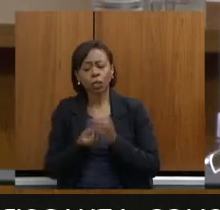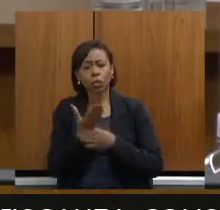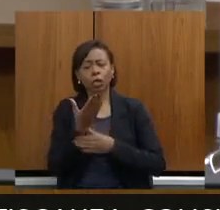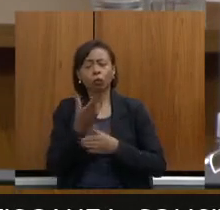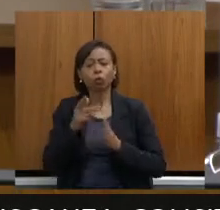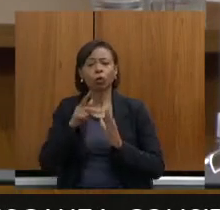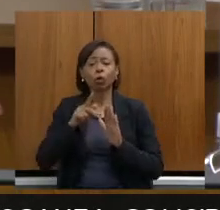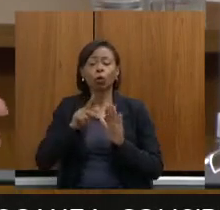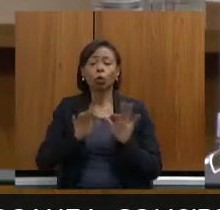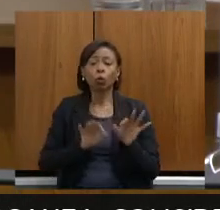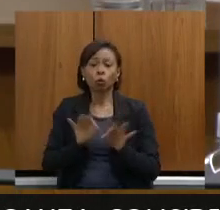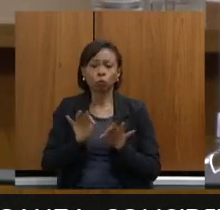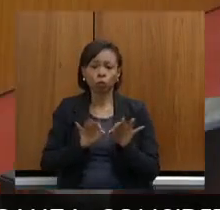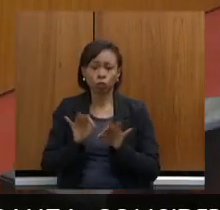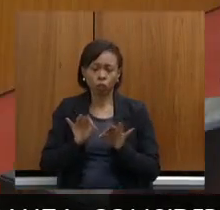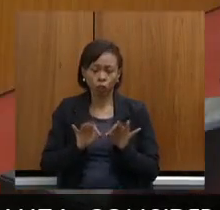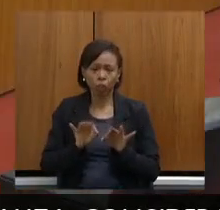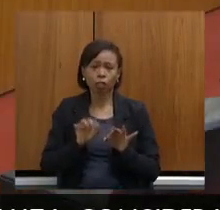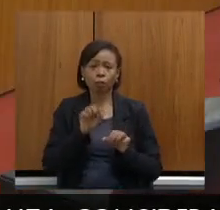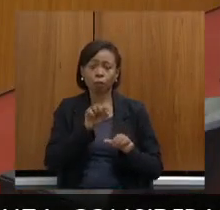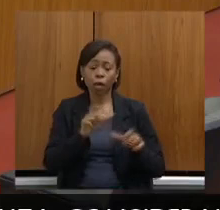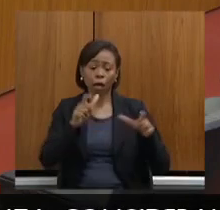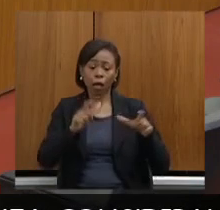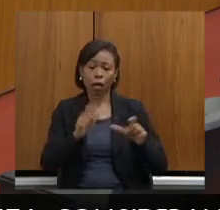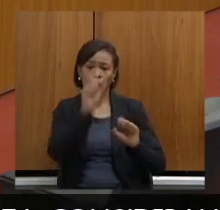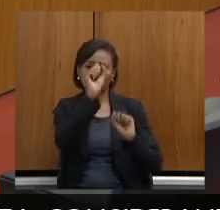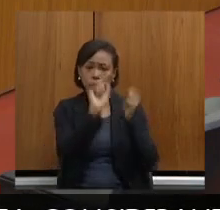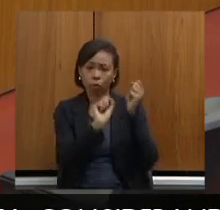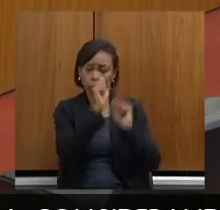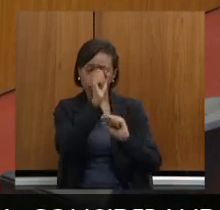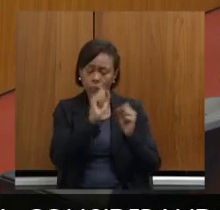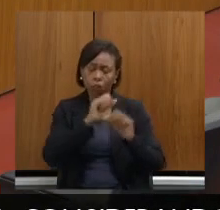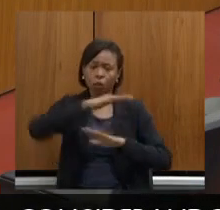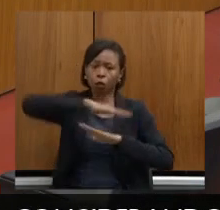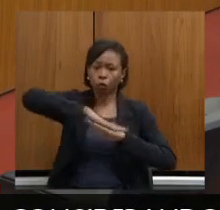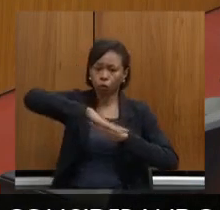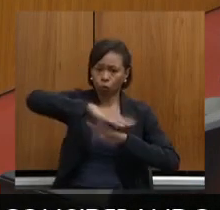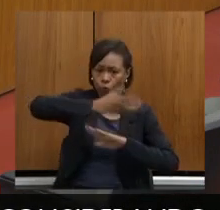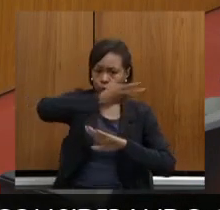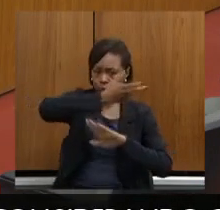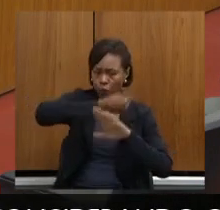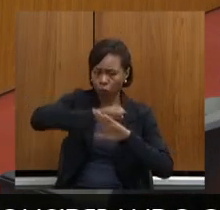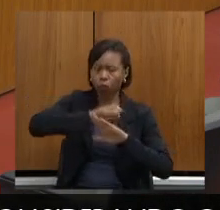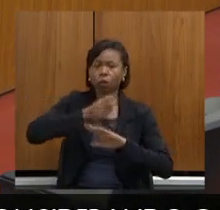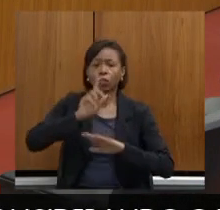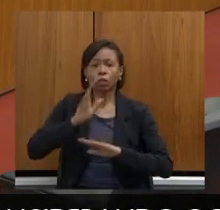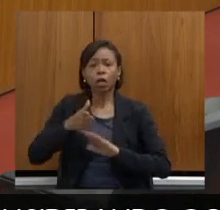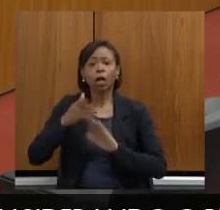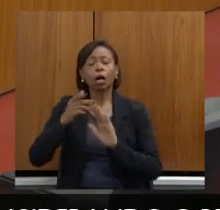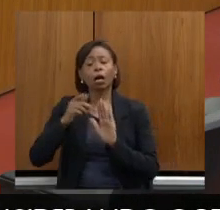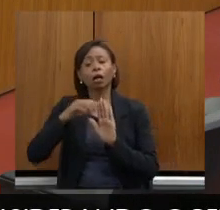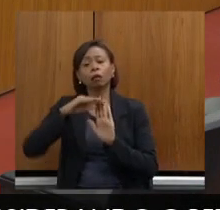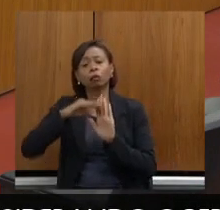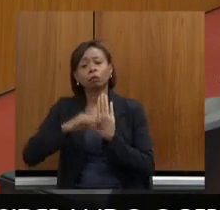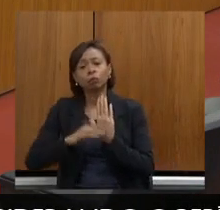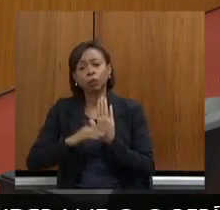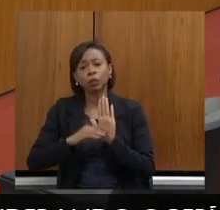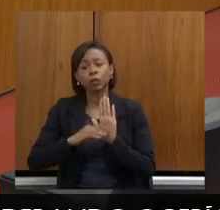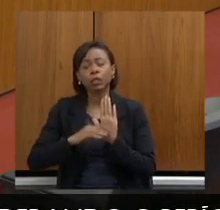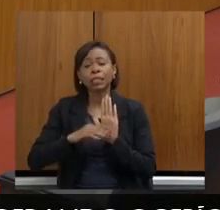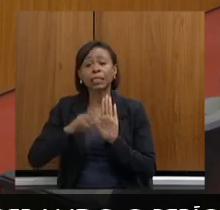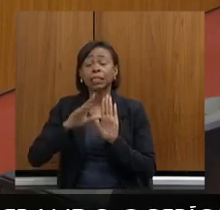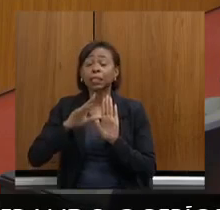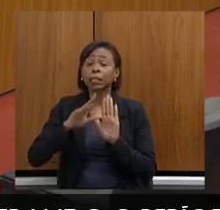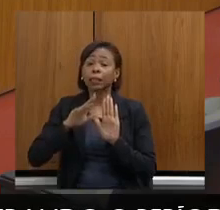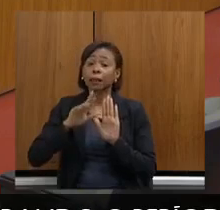os filhos falta voltar e vamos dizer assim para os agricultores e milhares e colocamos o Polo de emenda parlamentar para que os deputados possam